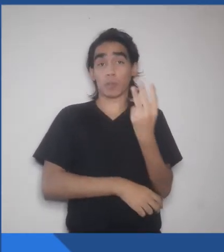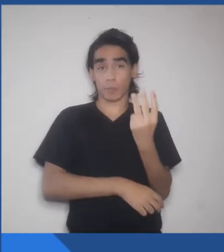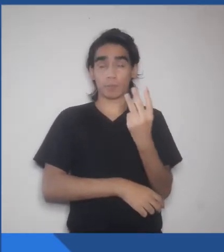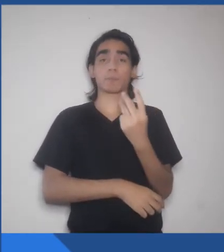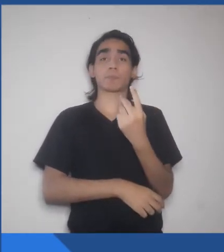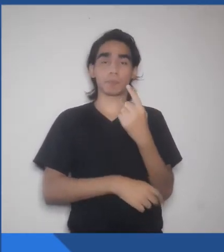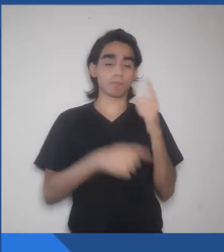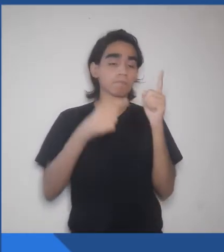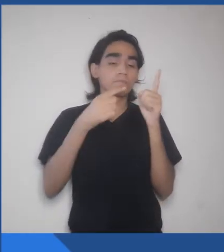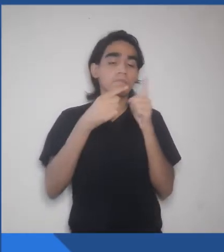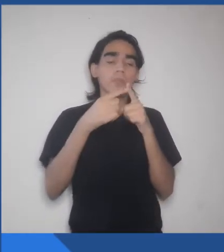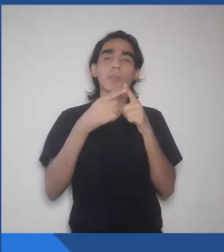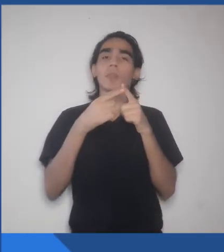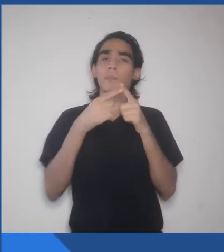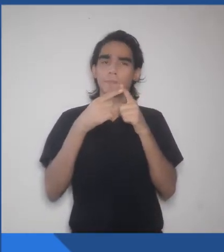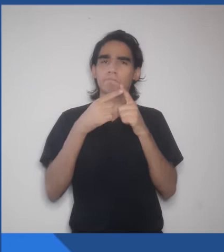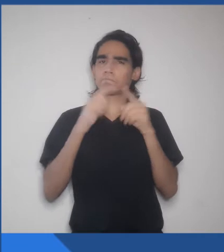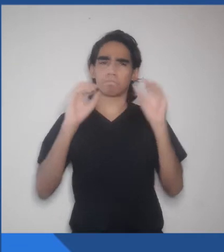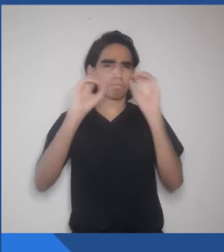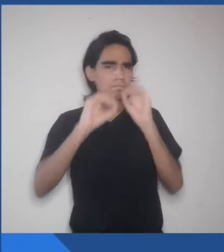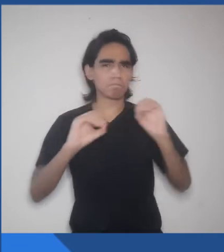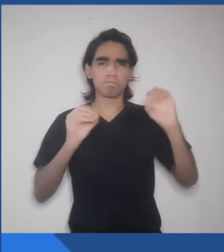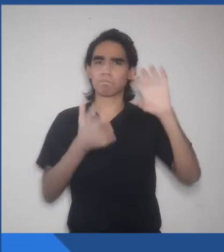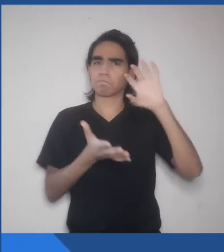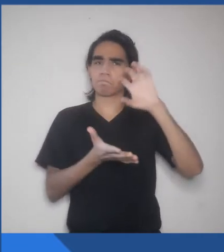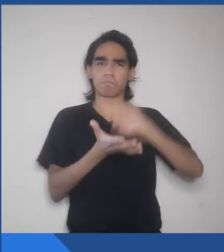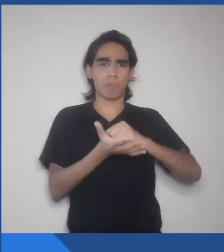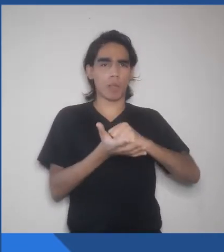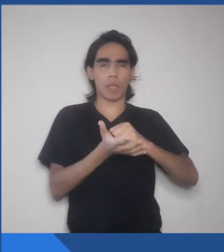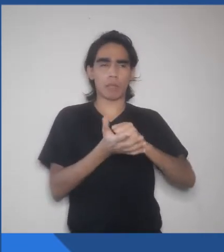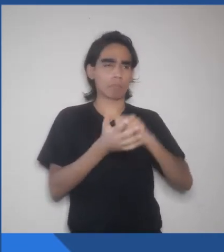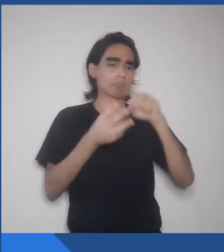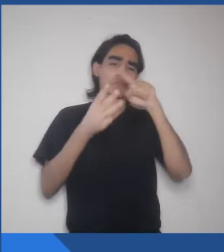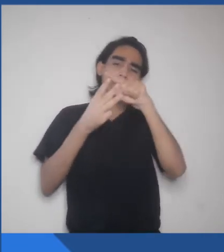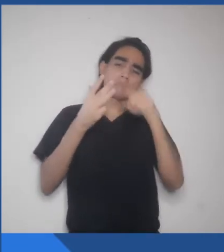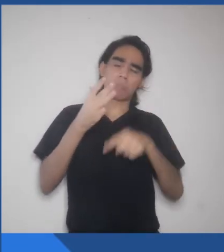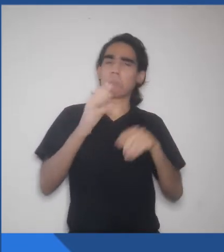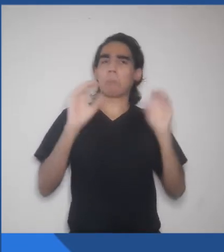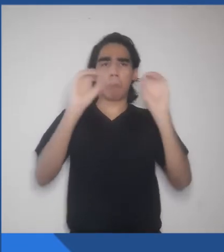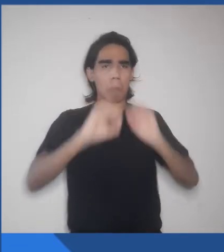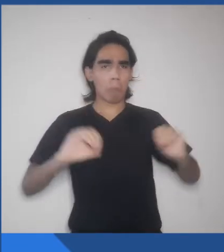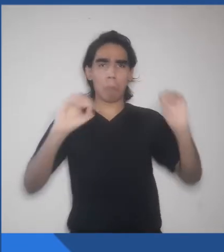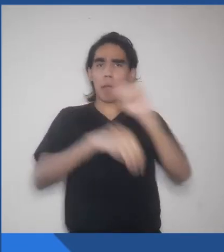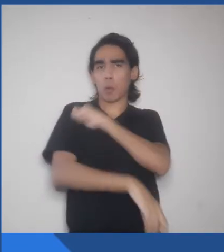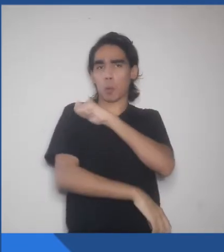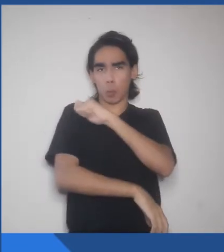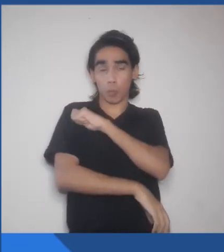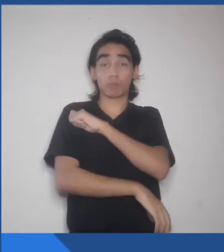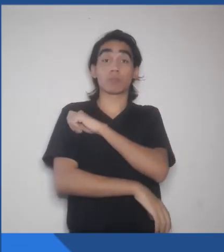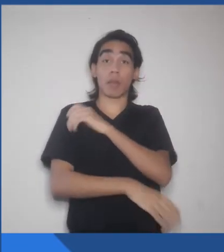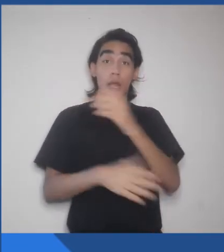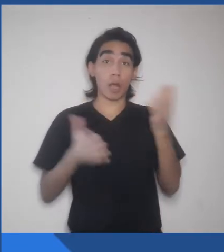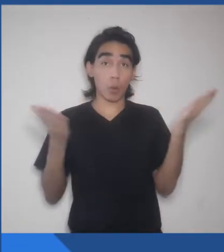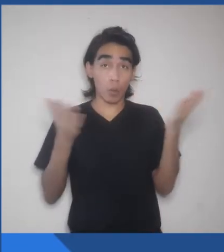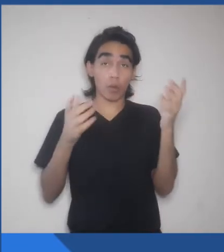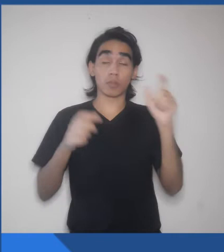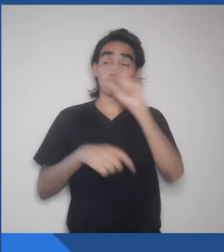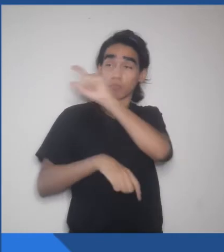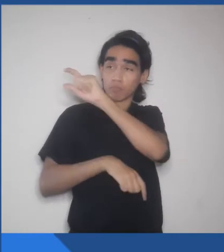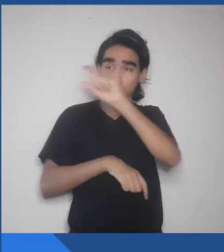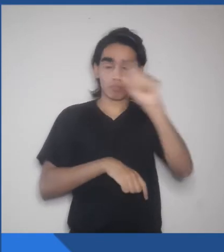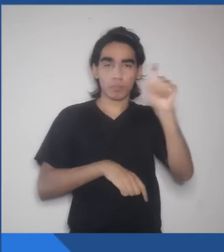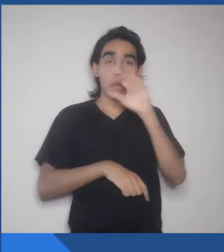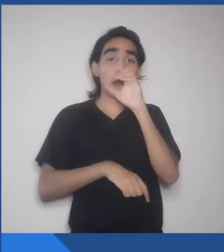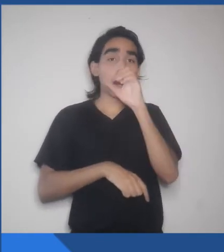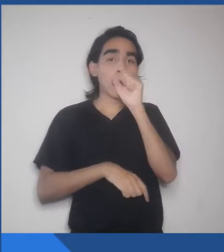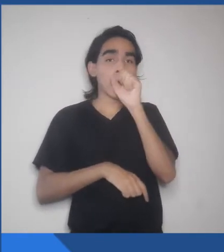a gente não tem ninguém matriculado em nenhum grupo, né? Eu vou matricular agora nessa turma 1. Eu seleciono ele